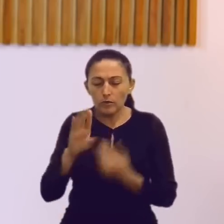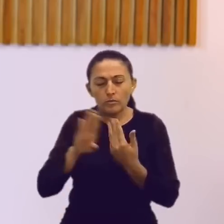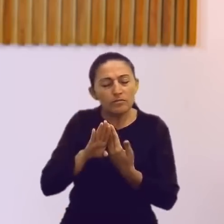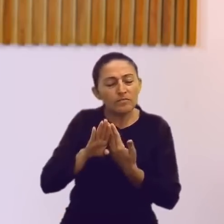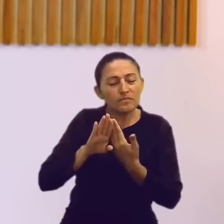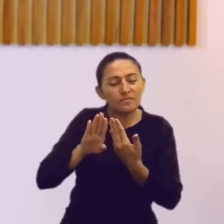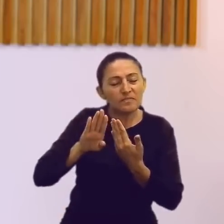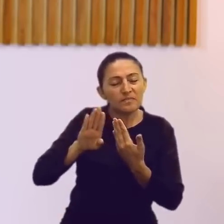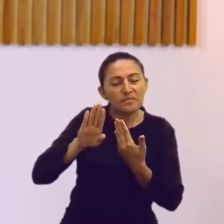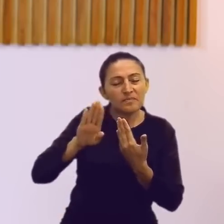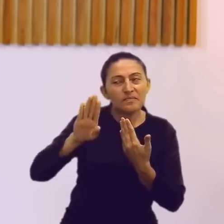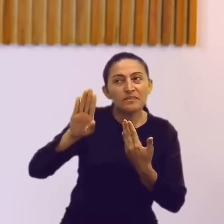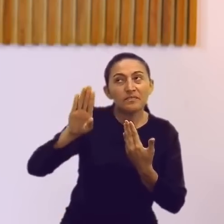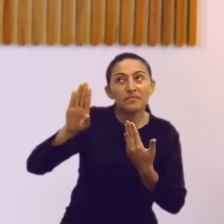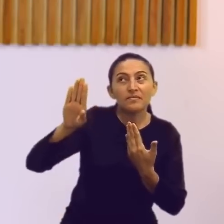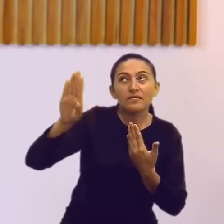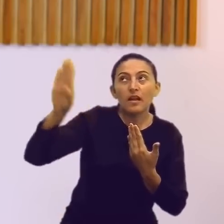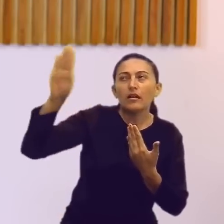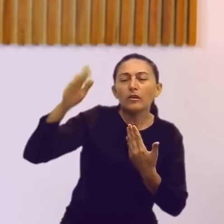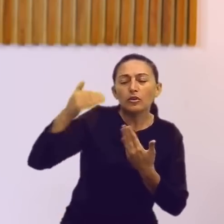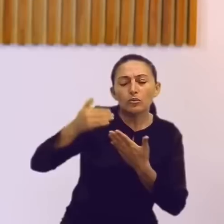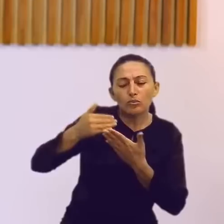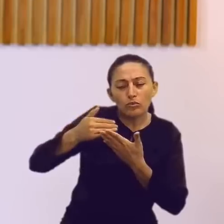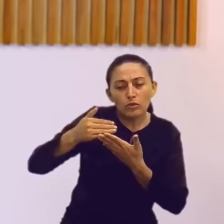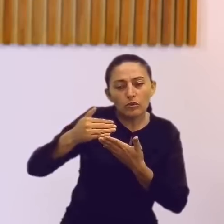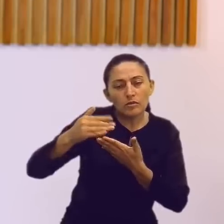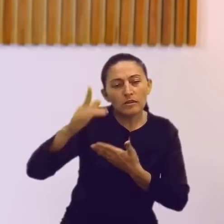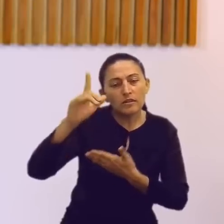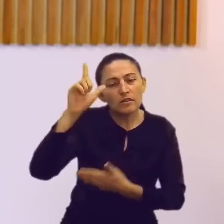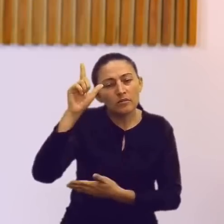Jesus, nós começamos a esfriar na fé.